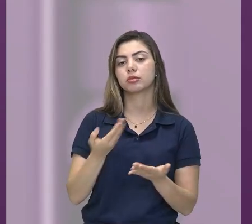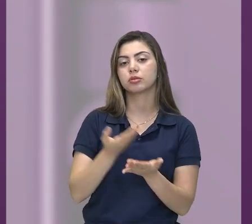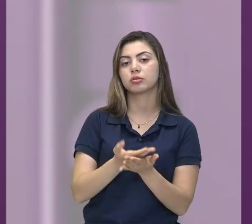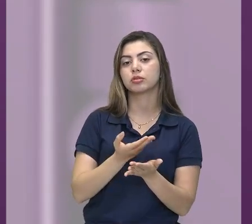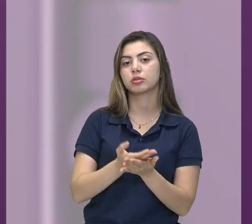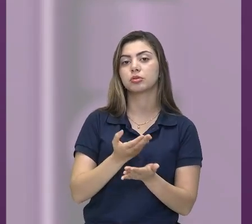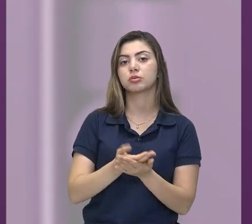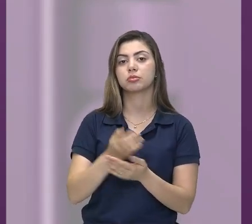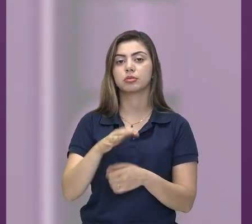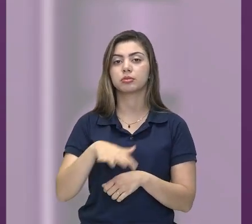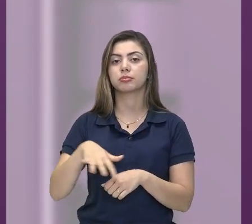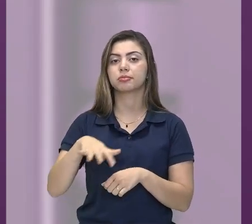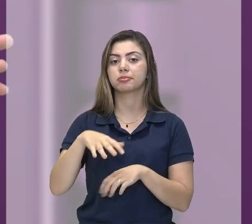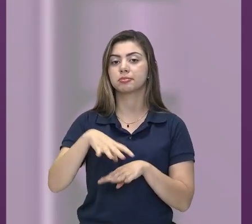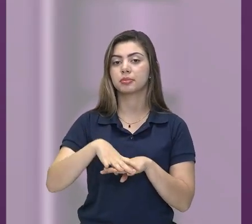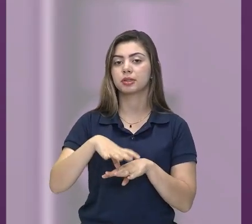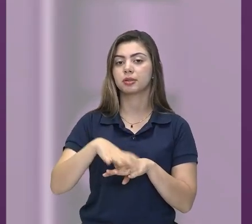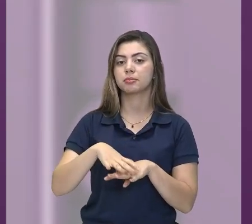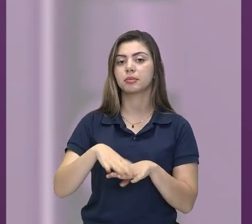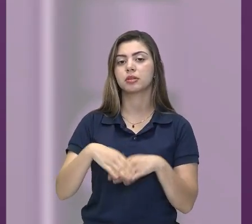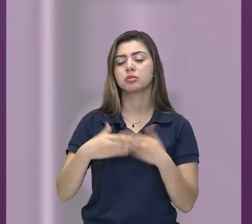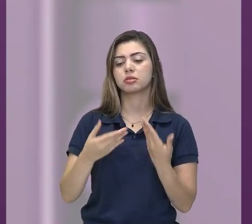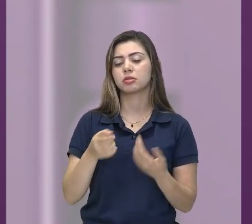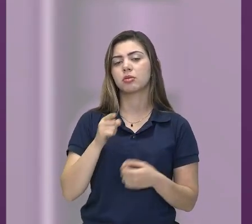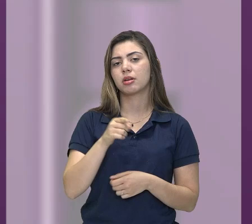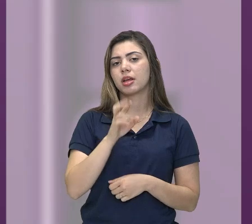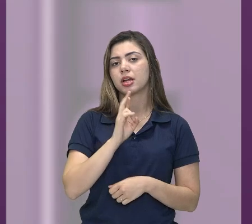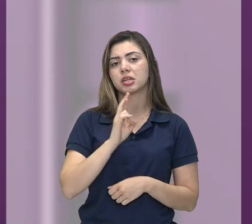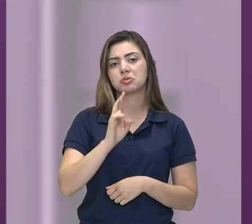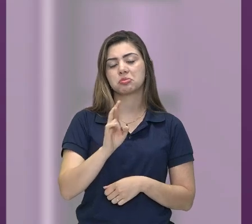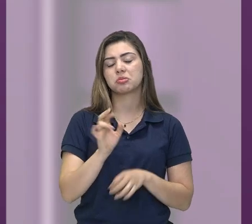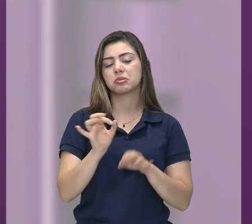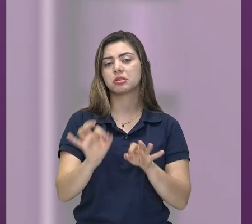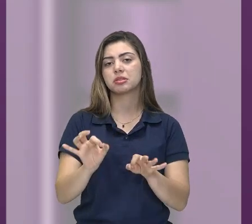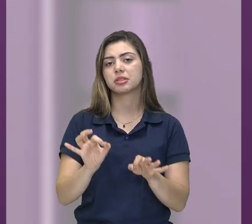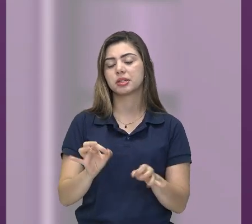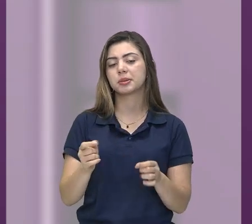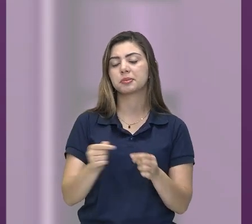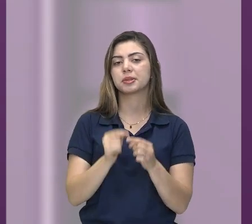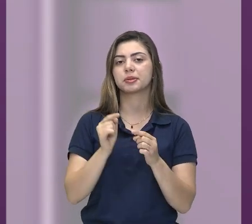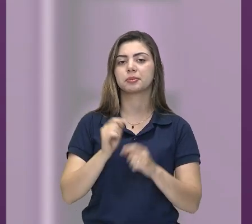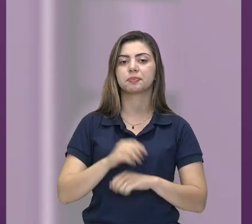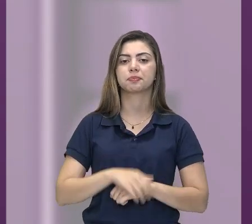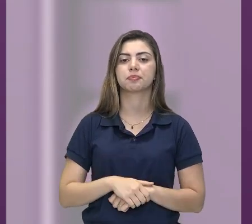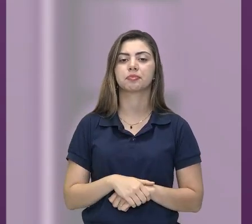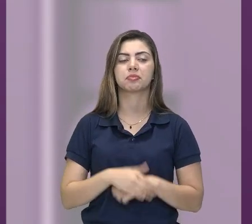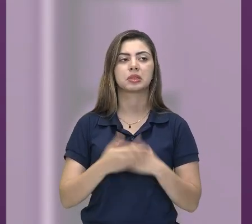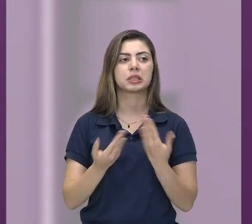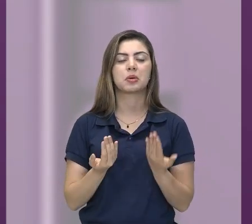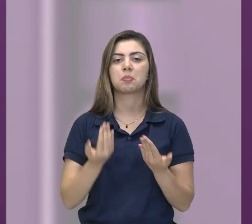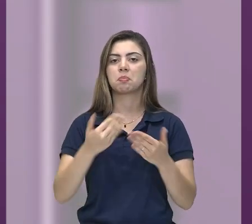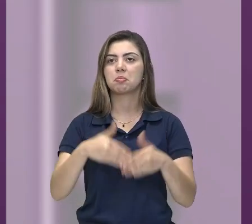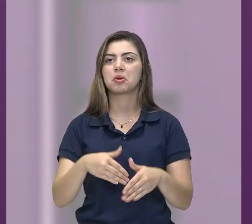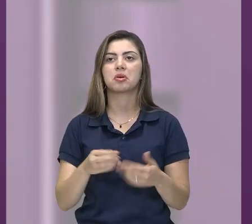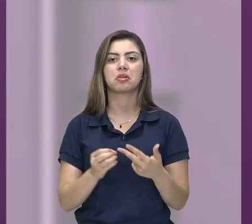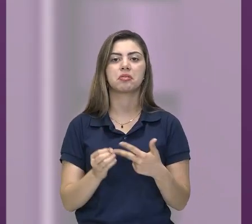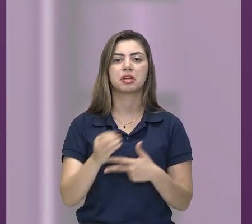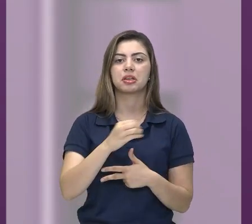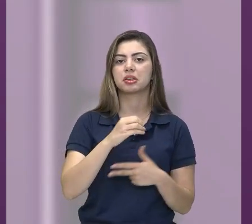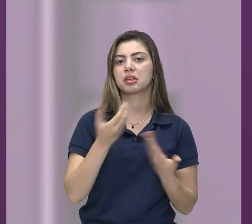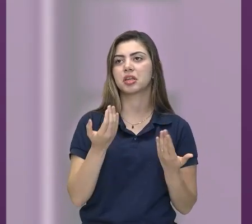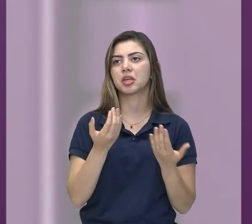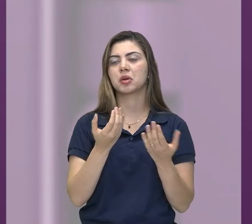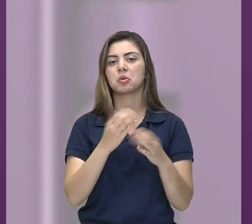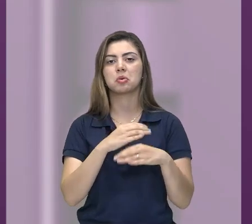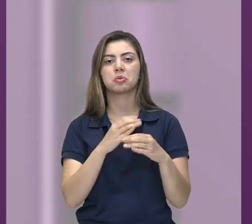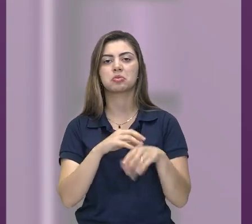de matemática, tranquilamente isso é aceito como resultado, tá bom? Para um vestibular, para concurso,